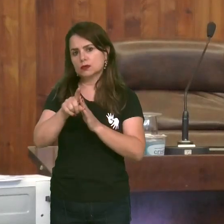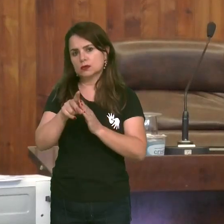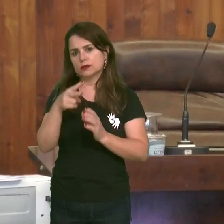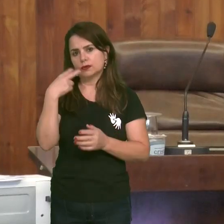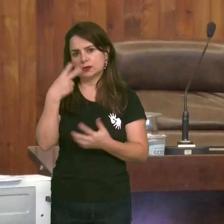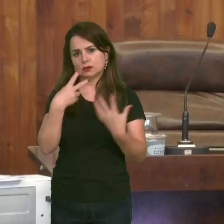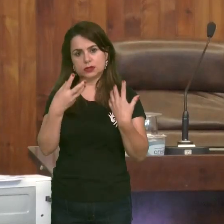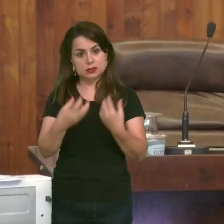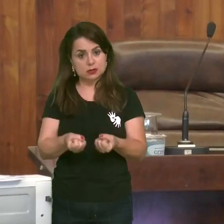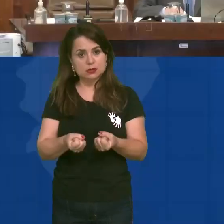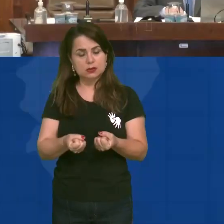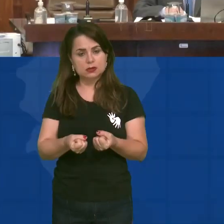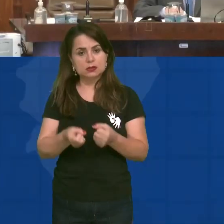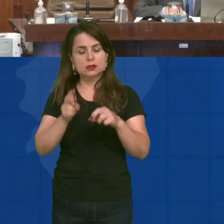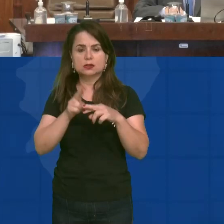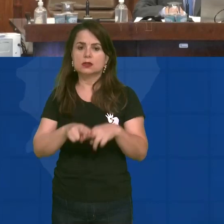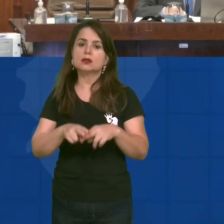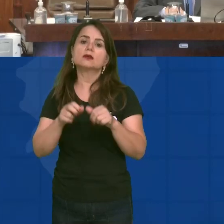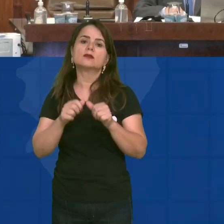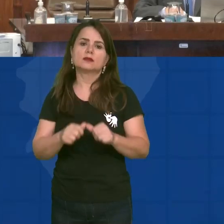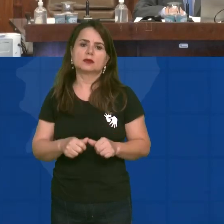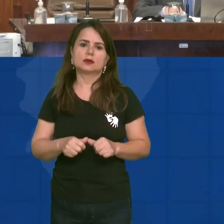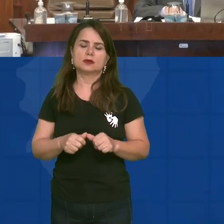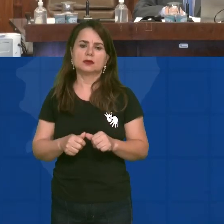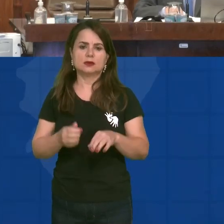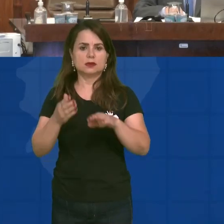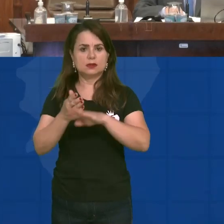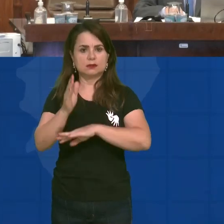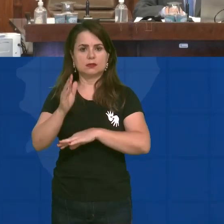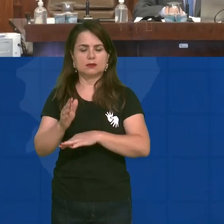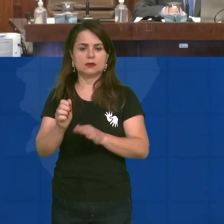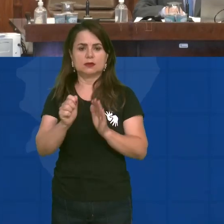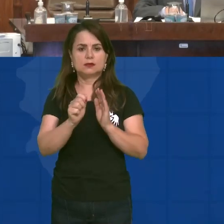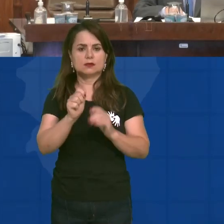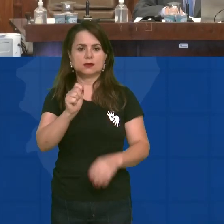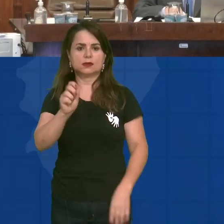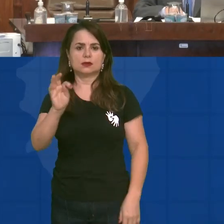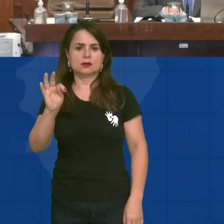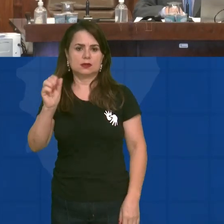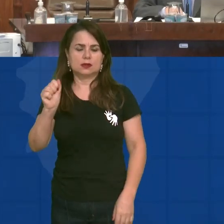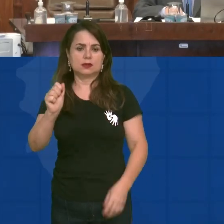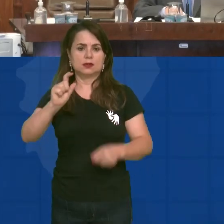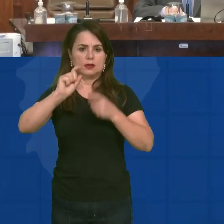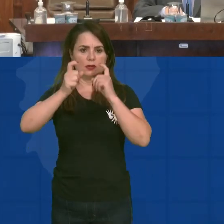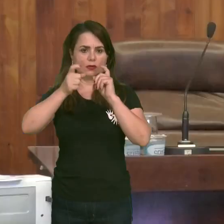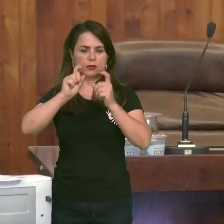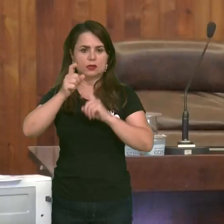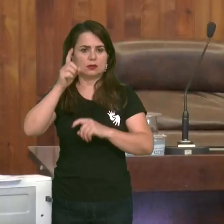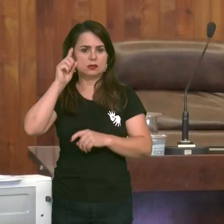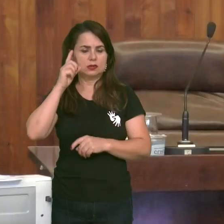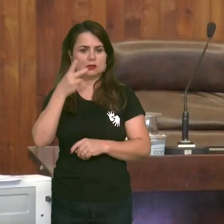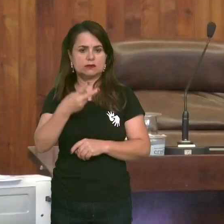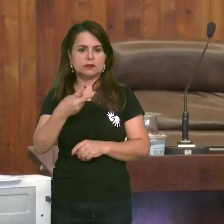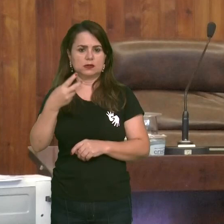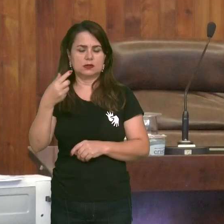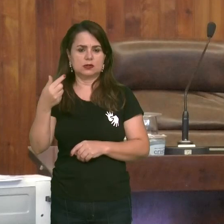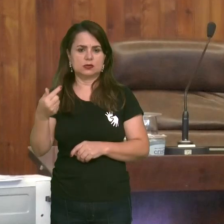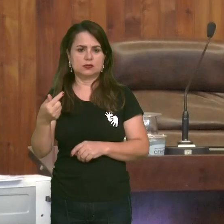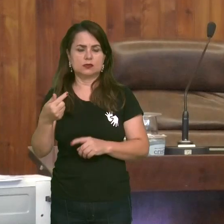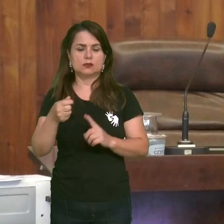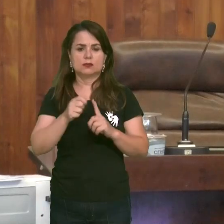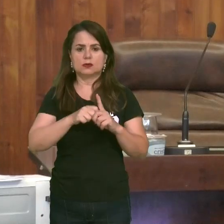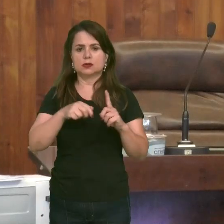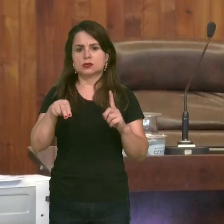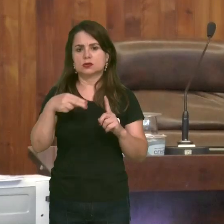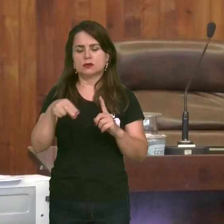de acordo permaneça com se encontra aprovada as atas da sessão ordinária de 21 de novembro de 2022